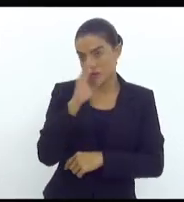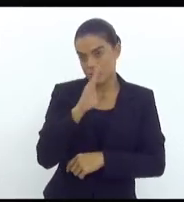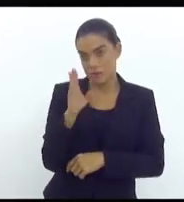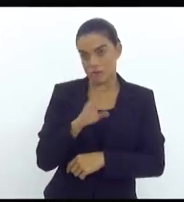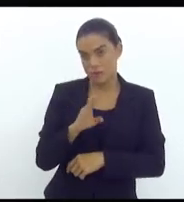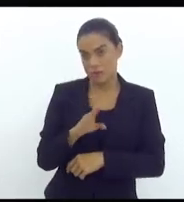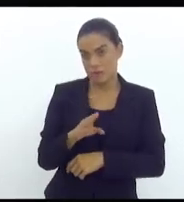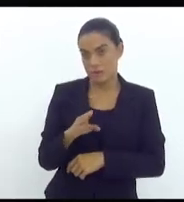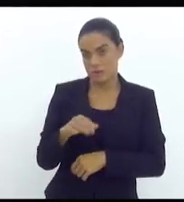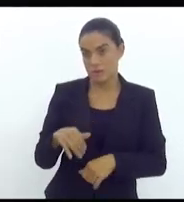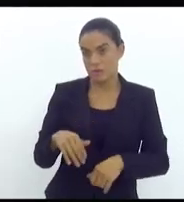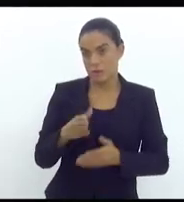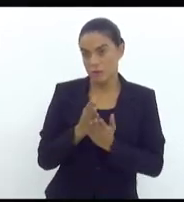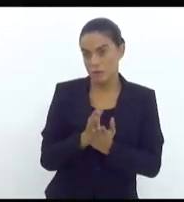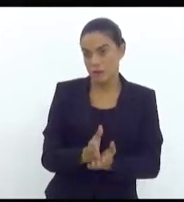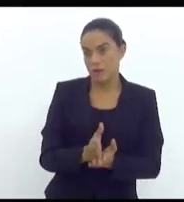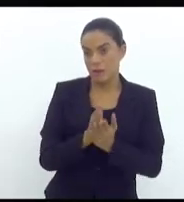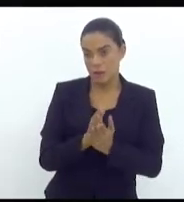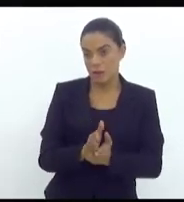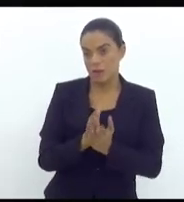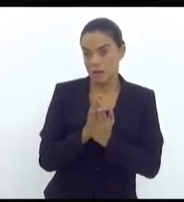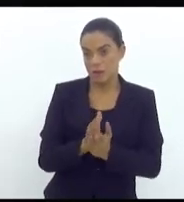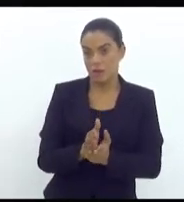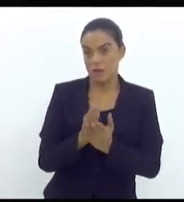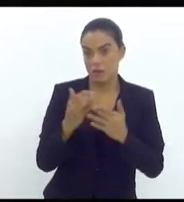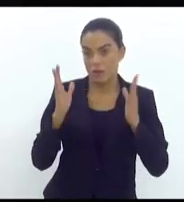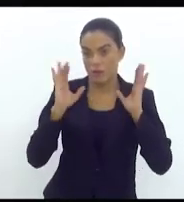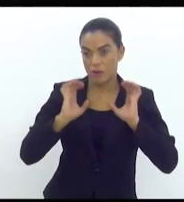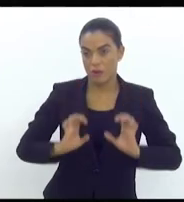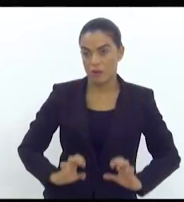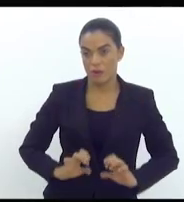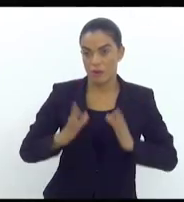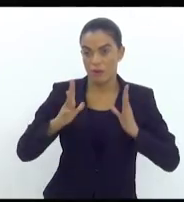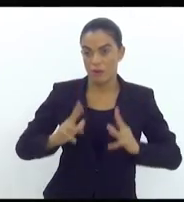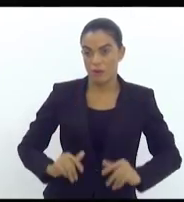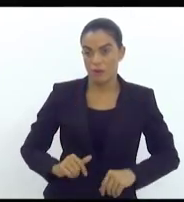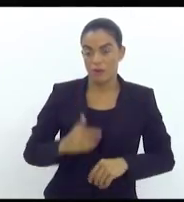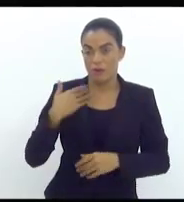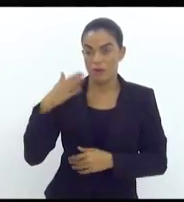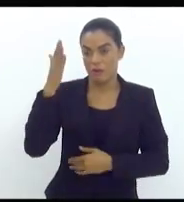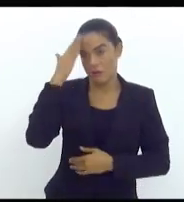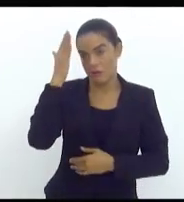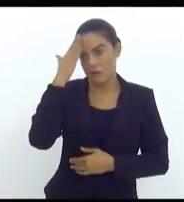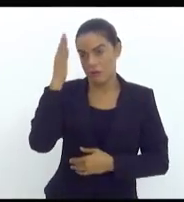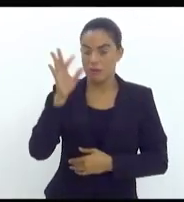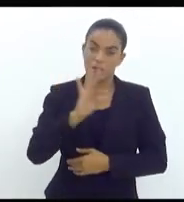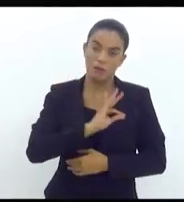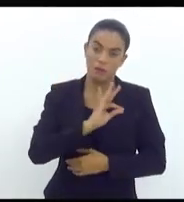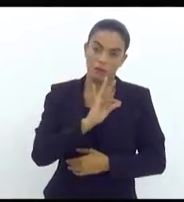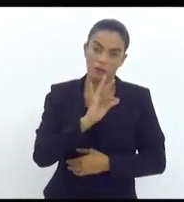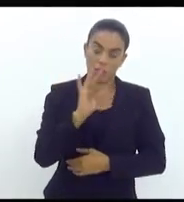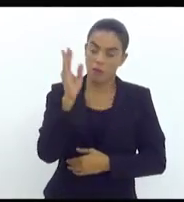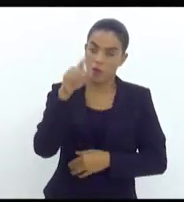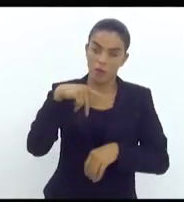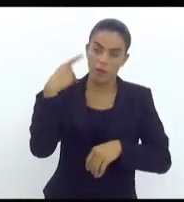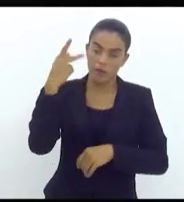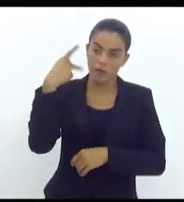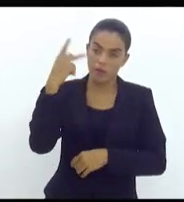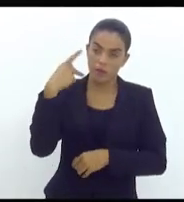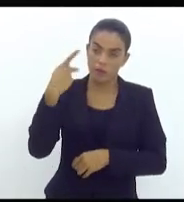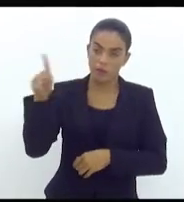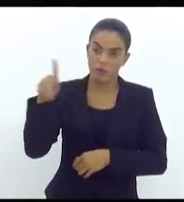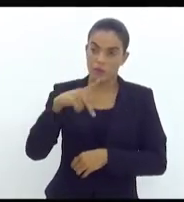honesto que precisa acordar todos os dias e saber que políticos do seu partido